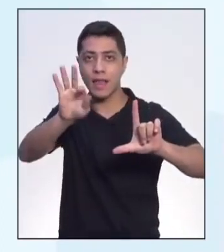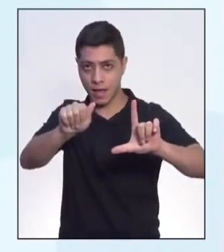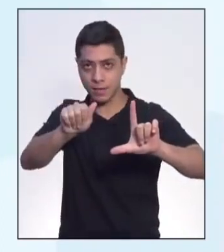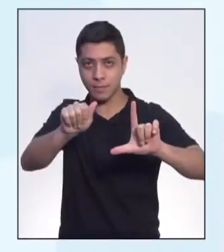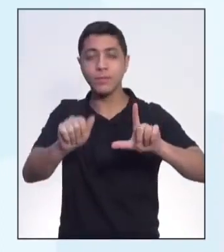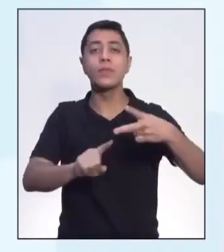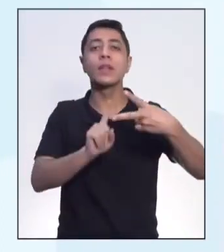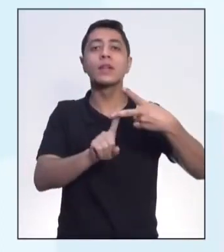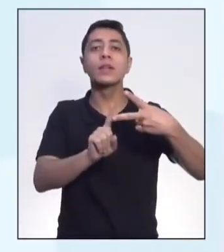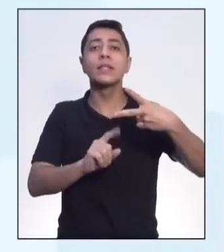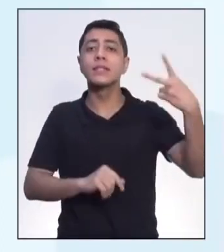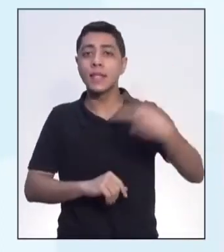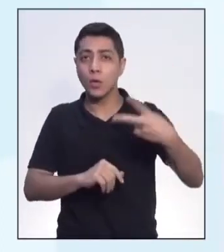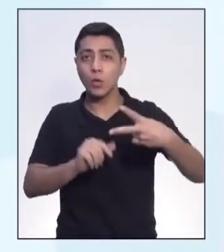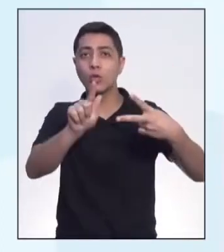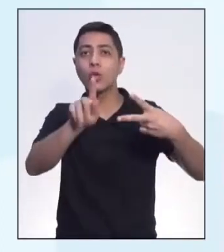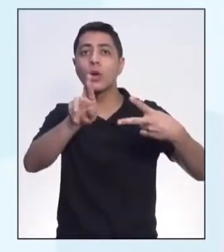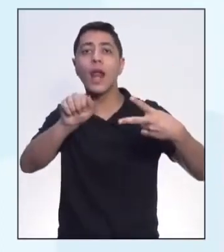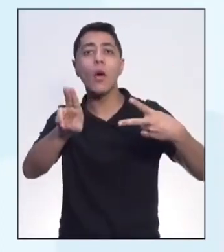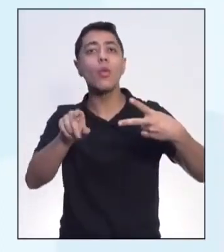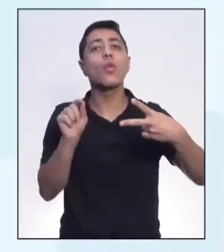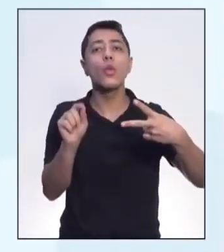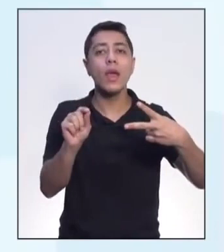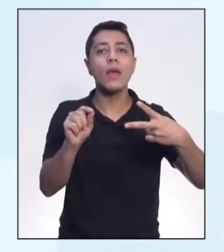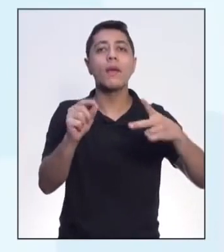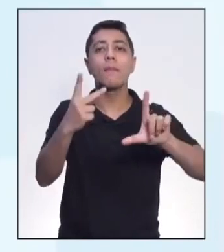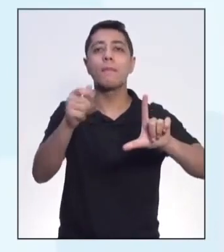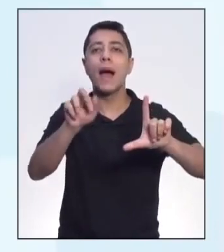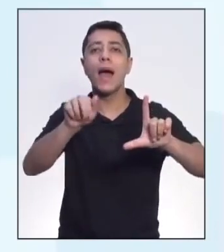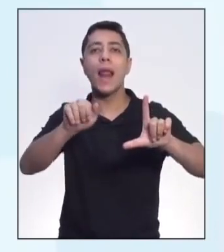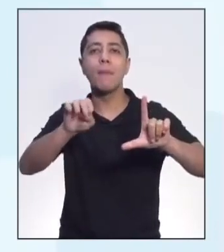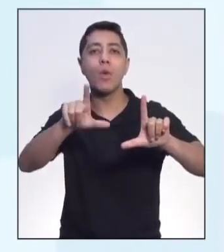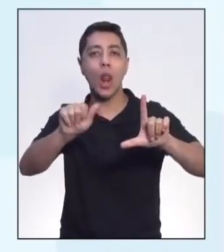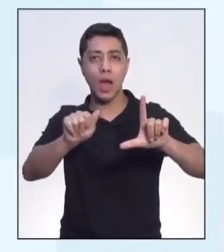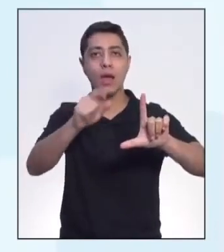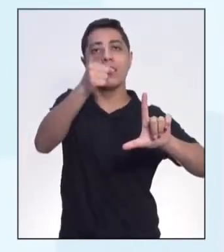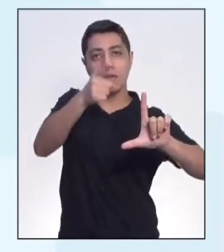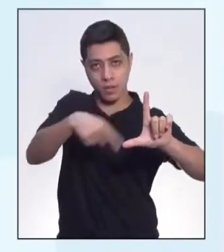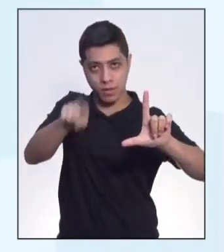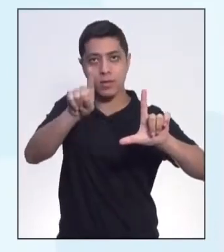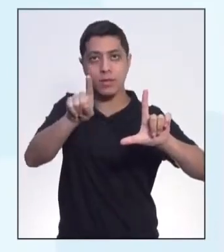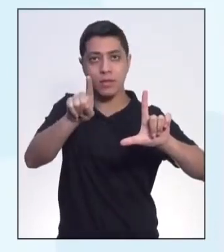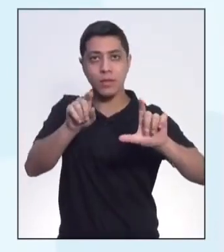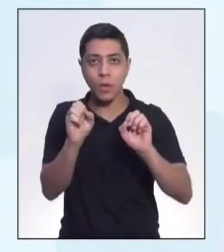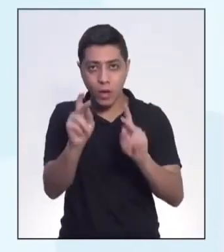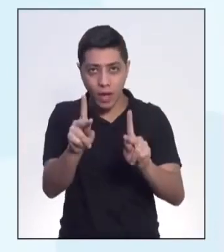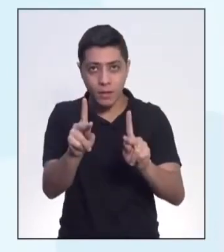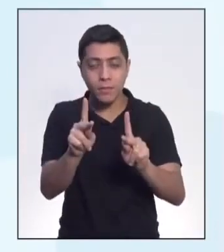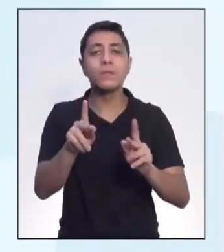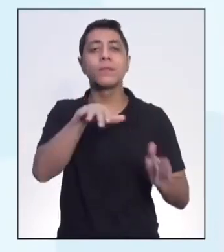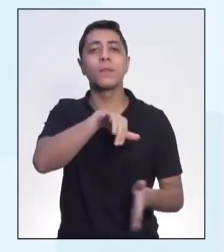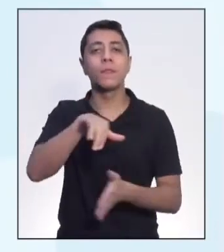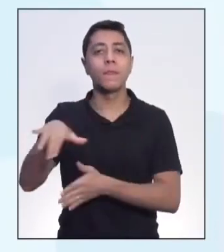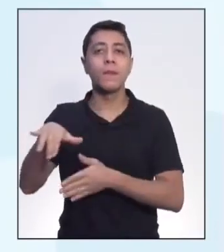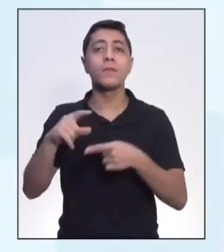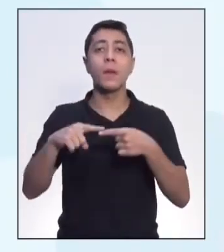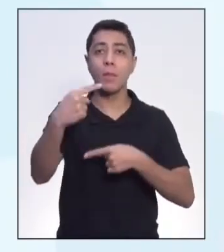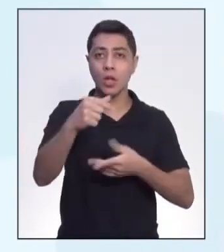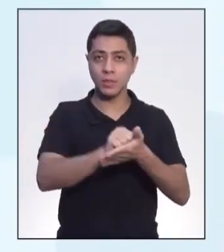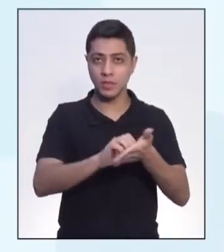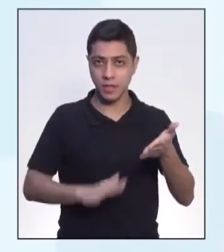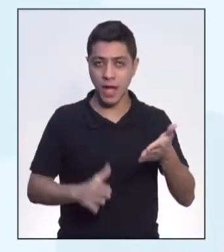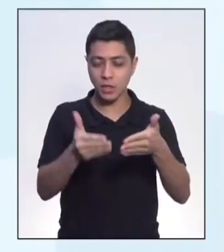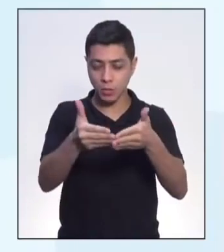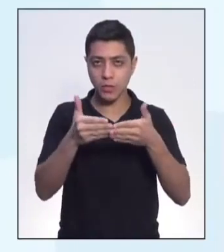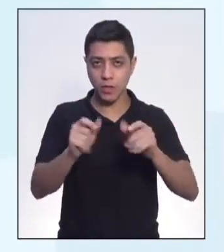encontram exatamente nos pontos menos 1 e menos 3, e 2 e 0, como eu falei. Bom, agora nós vamos para a próxima atividade. Por favor, põe a atividade